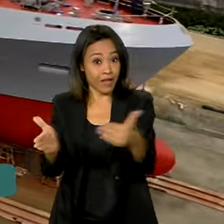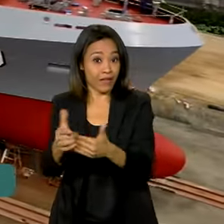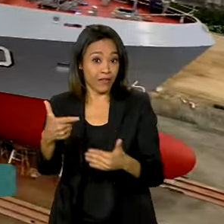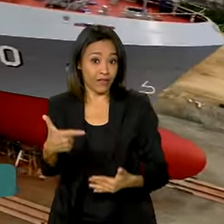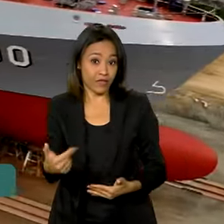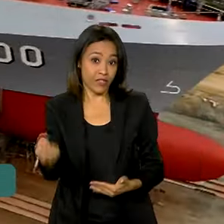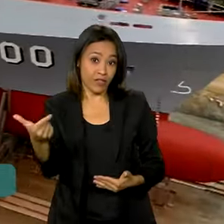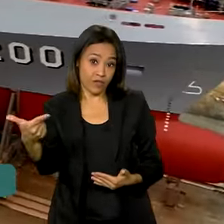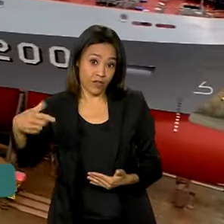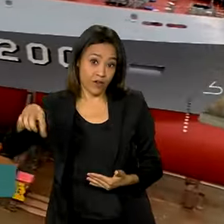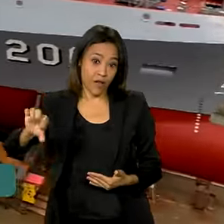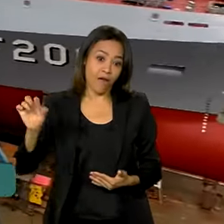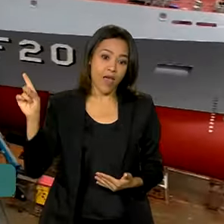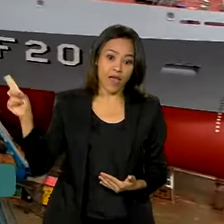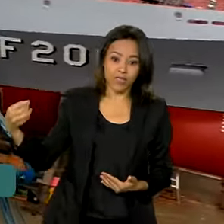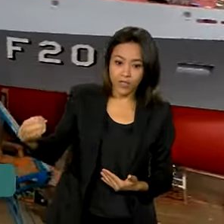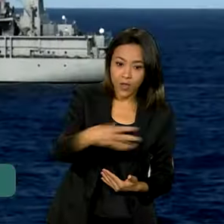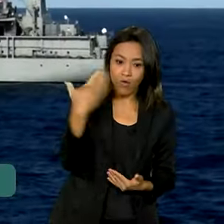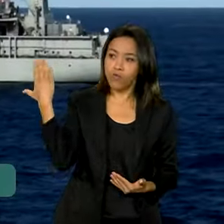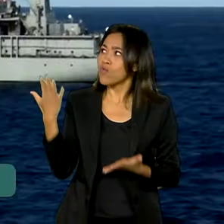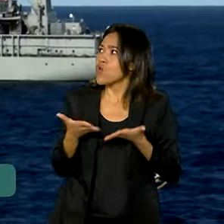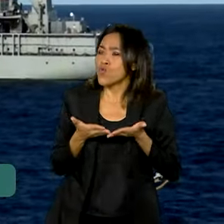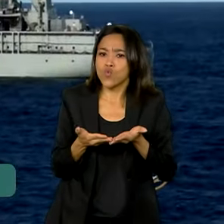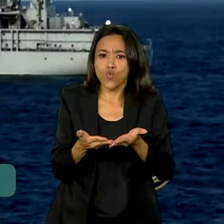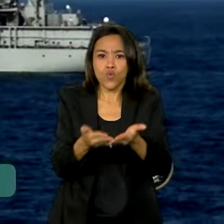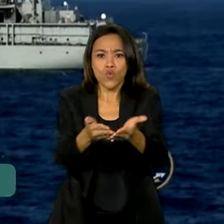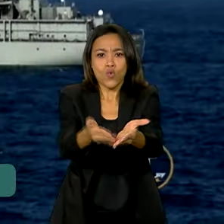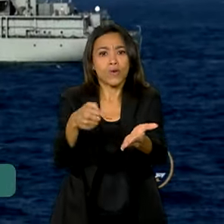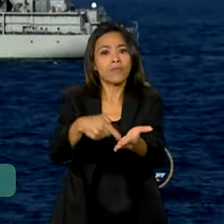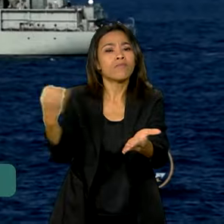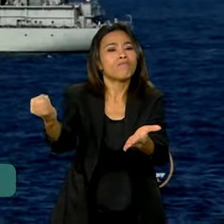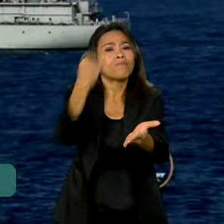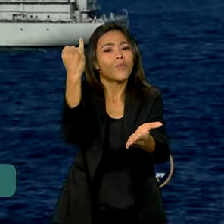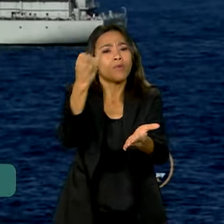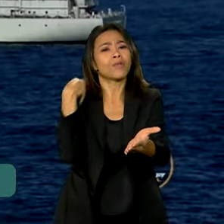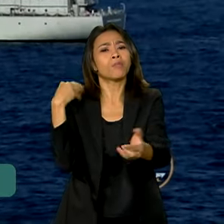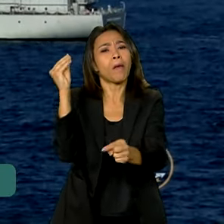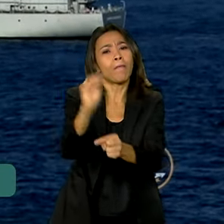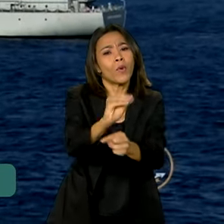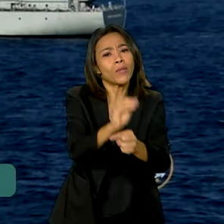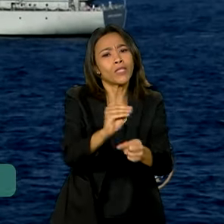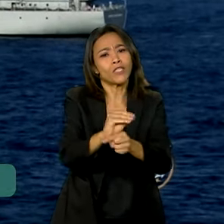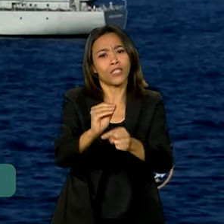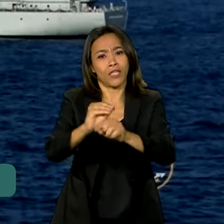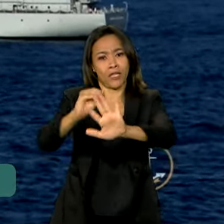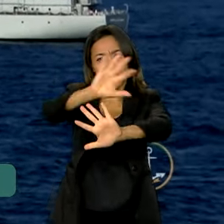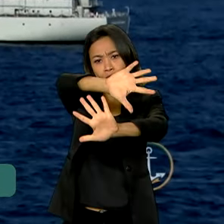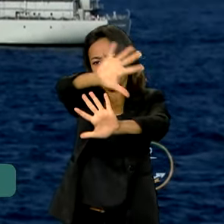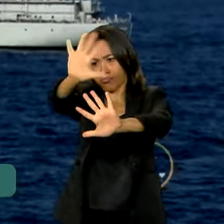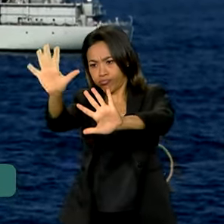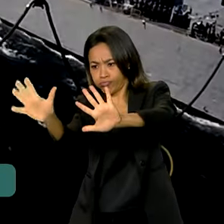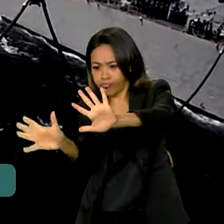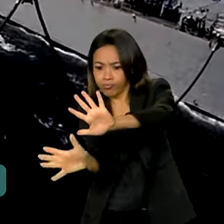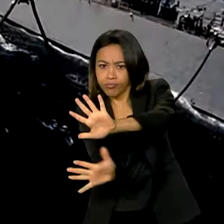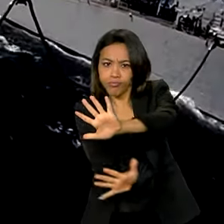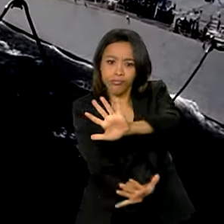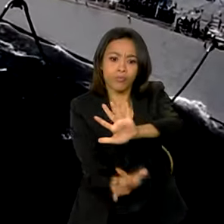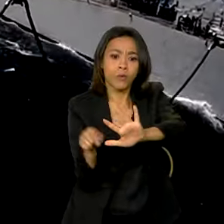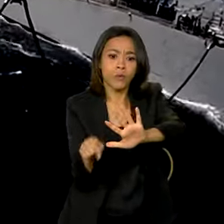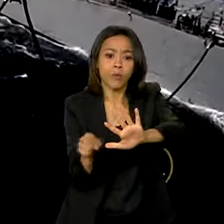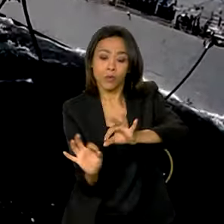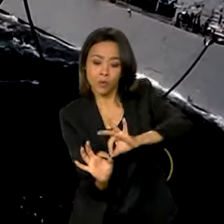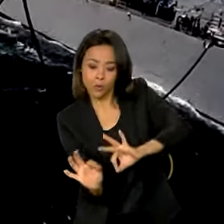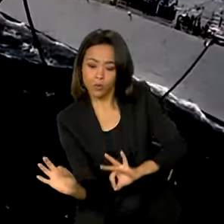As novas fragatas vão ser essenciais para proteger as riquezas da Amazônia Azul, uma área marítima de mais de